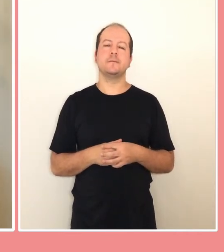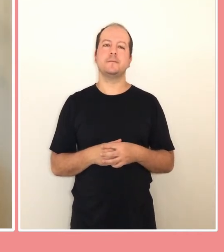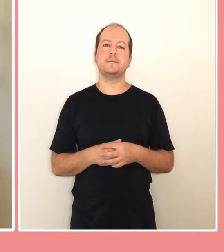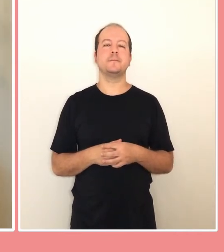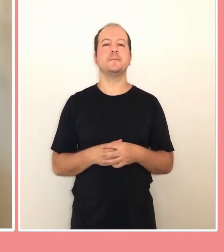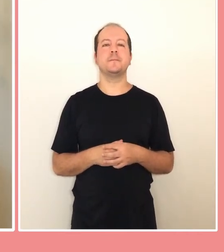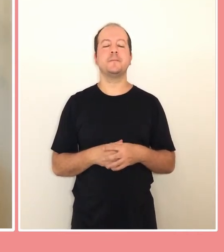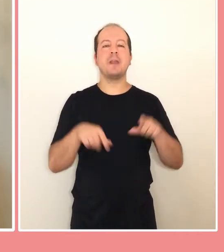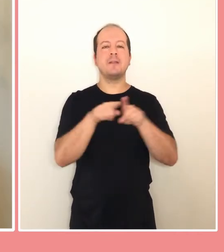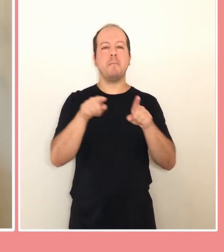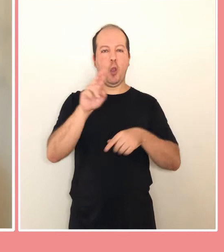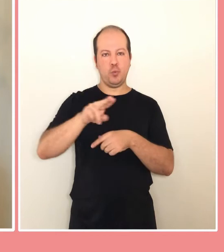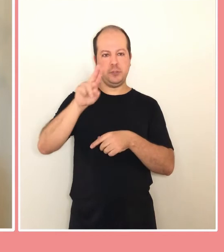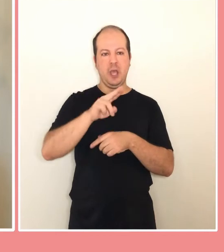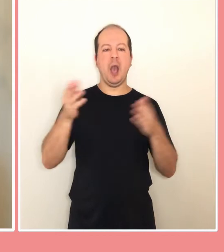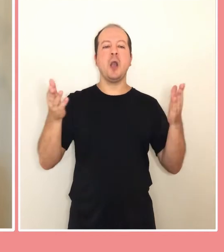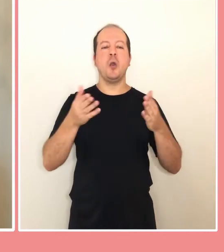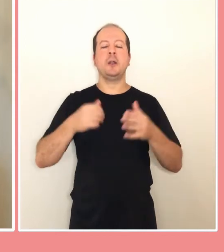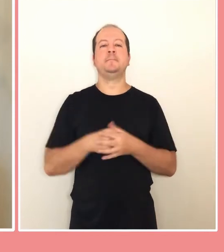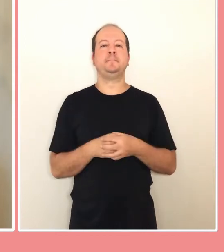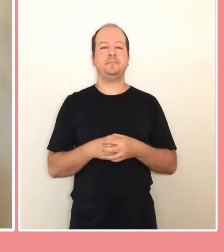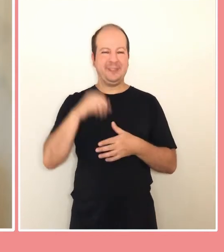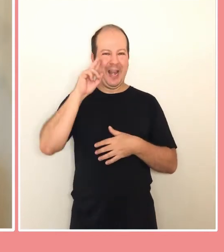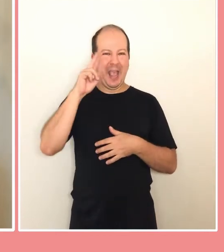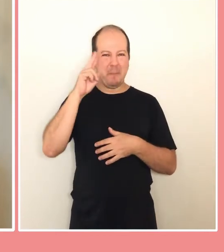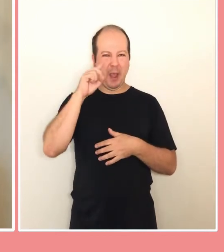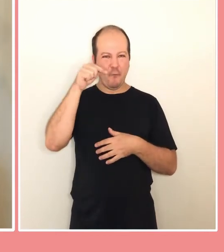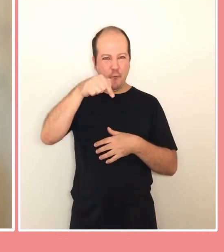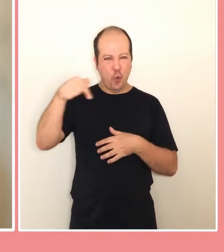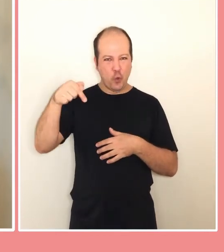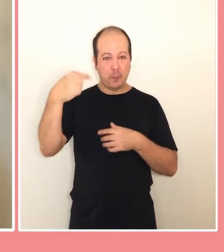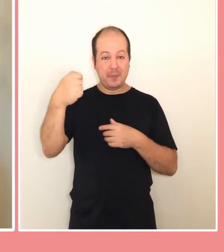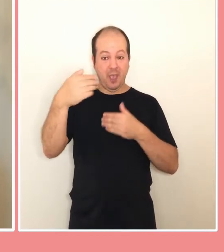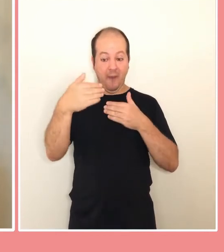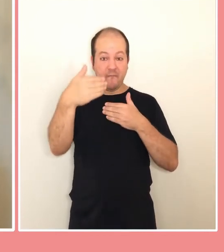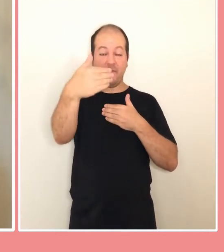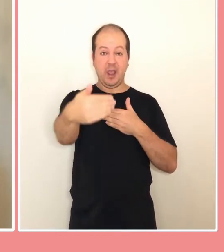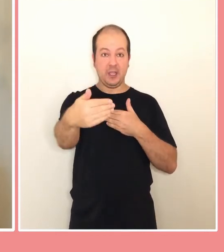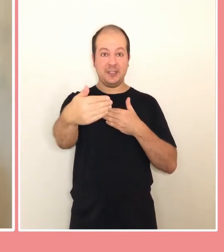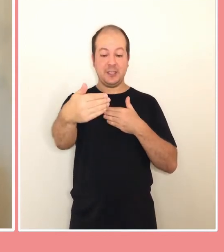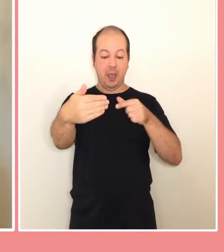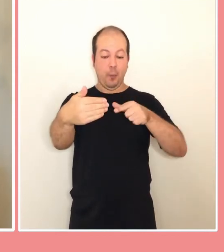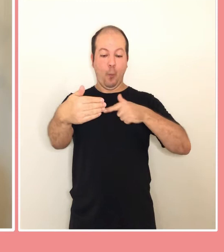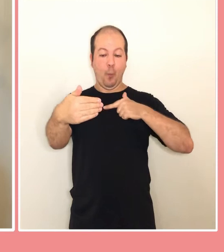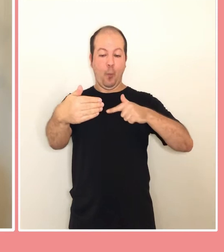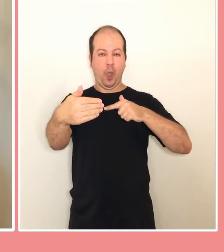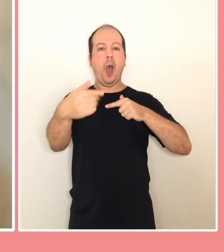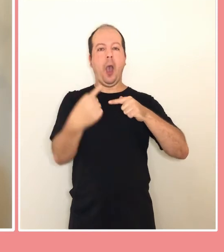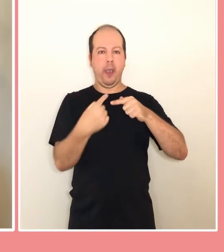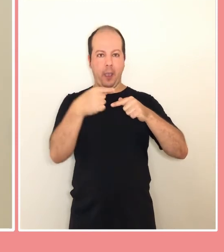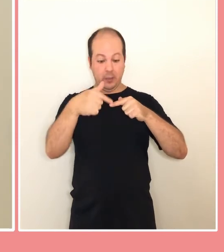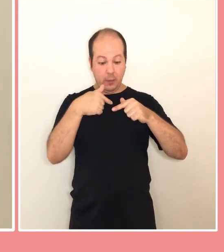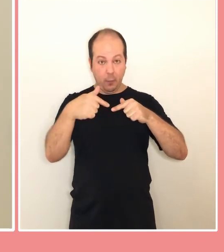A parte que vamos colocar é essa parte oposta aos furos, né? Os furos vão ficar em